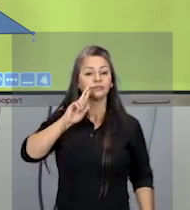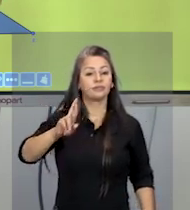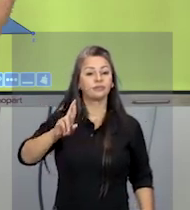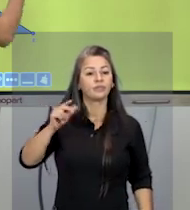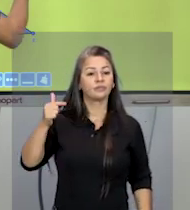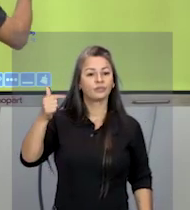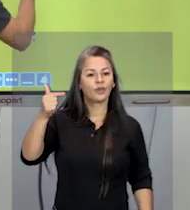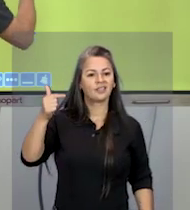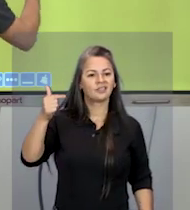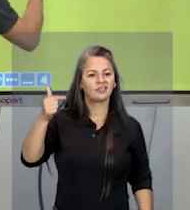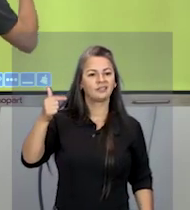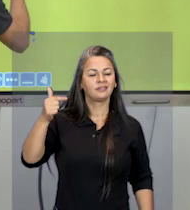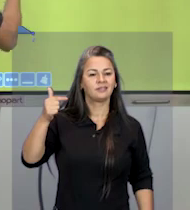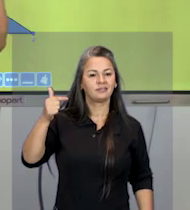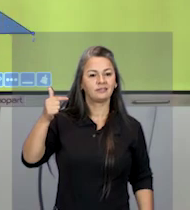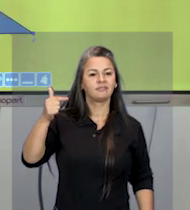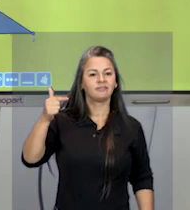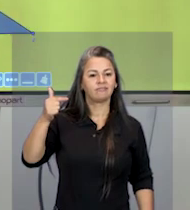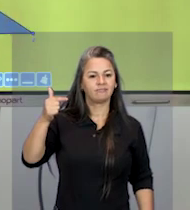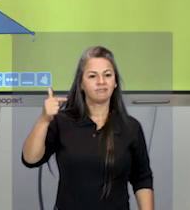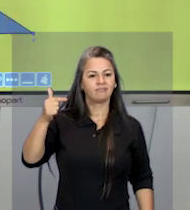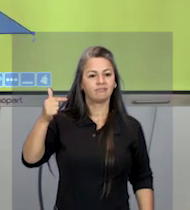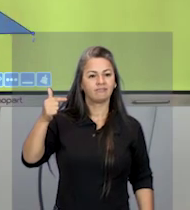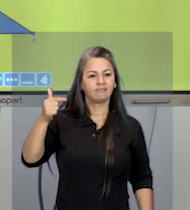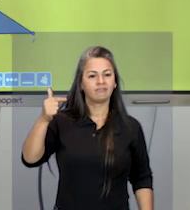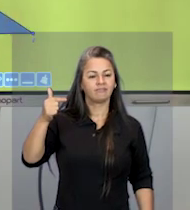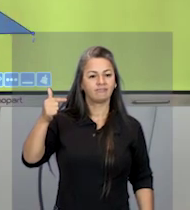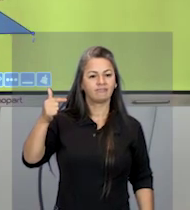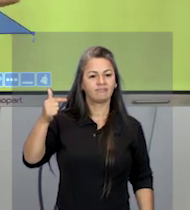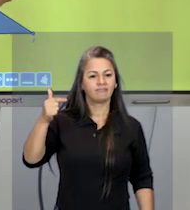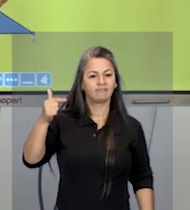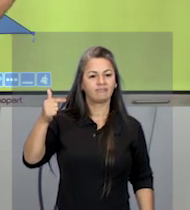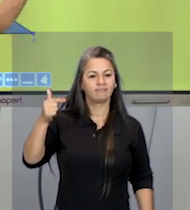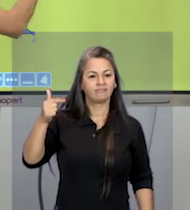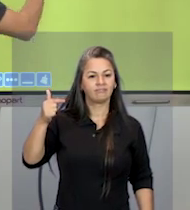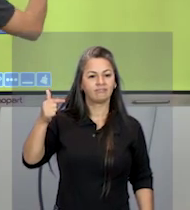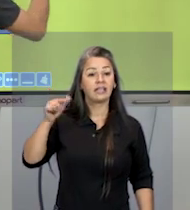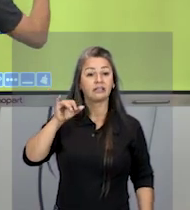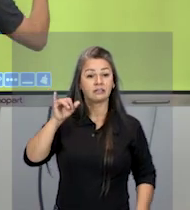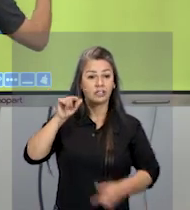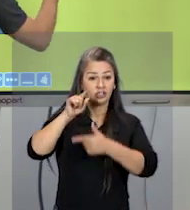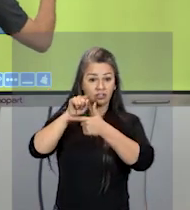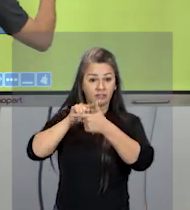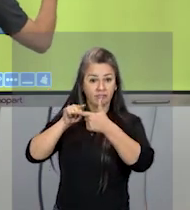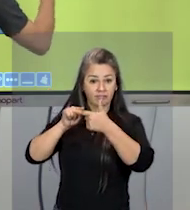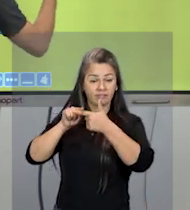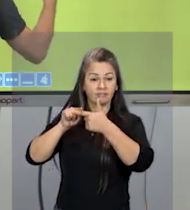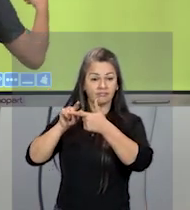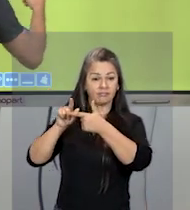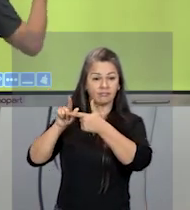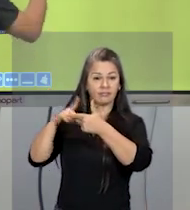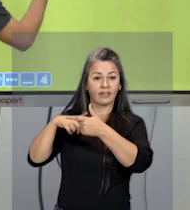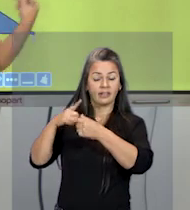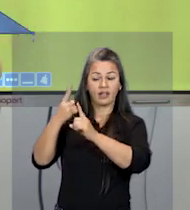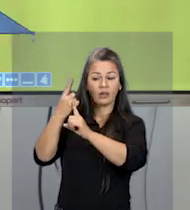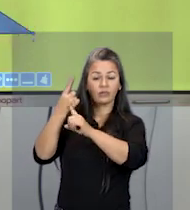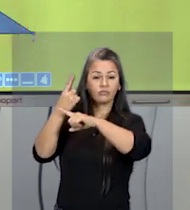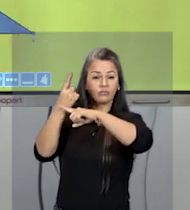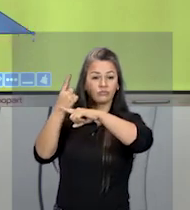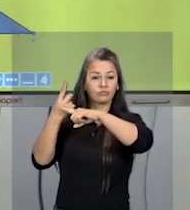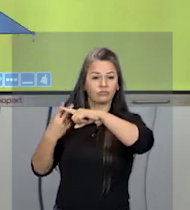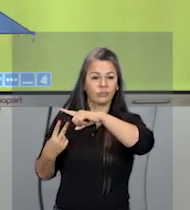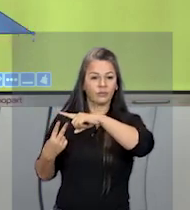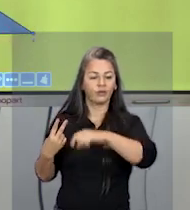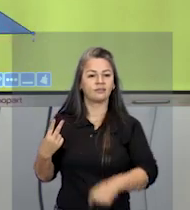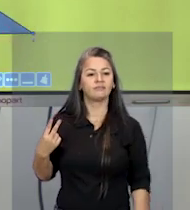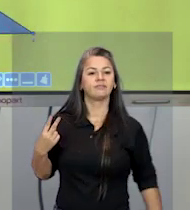Ou seja, se nós dividirmos aqui por 17,2, também nós teremos 1 e aqui nós teremos 2. Então, a relação